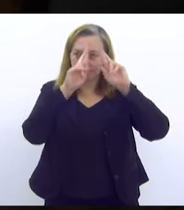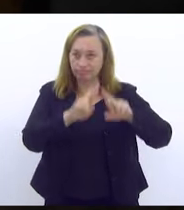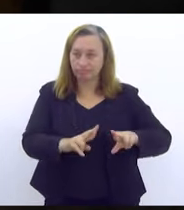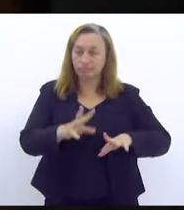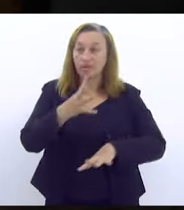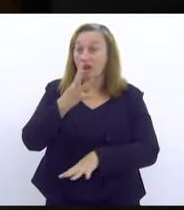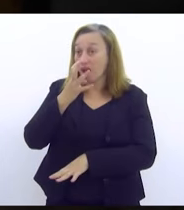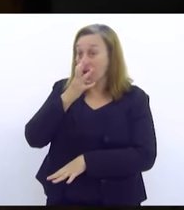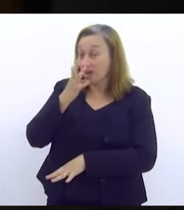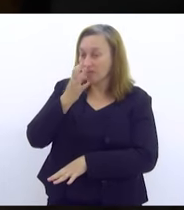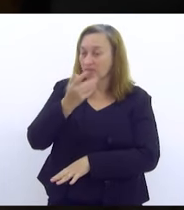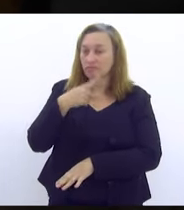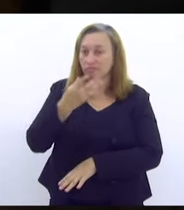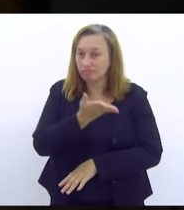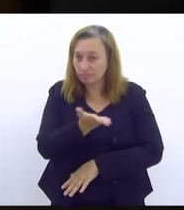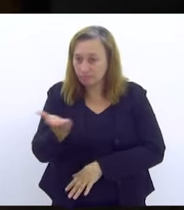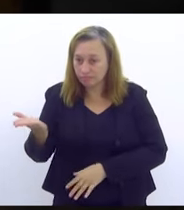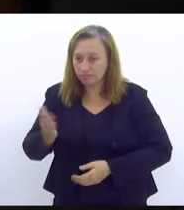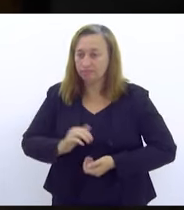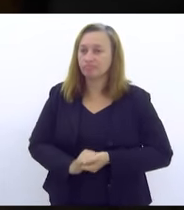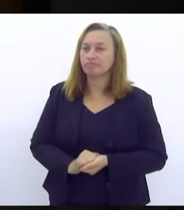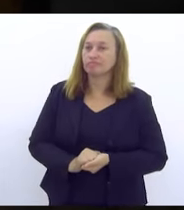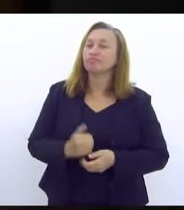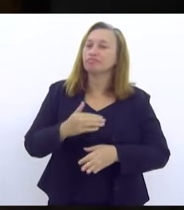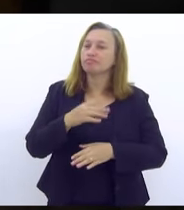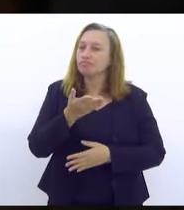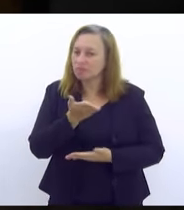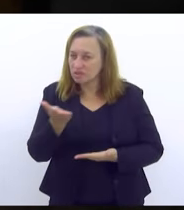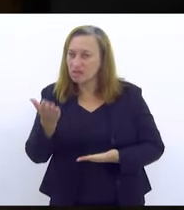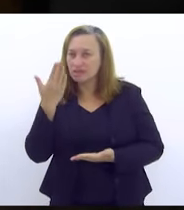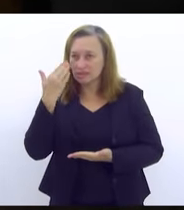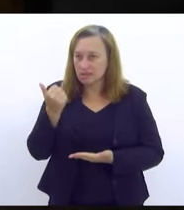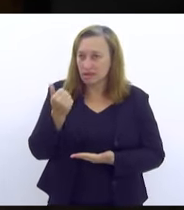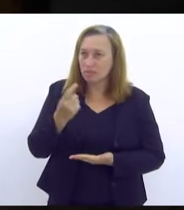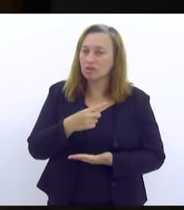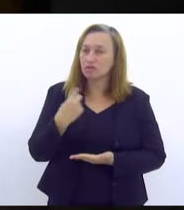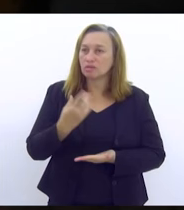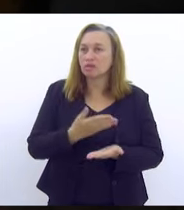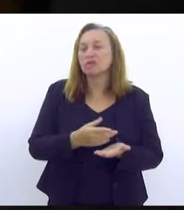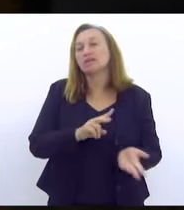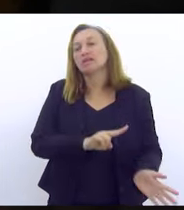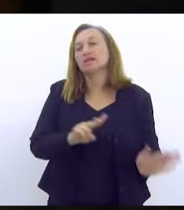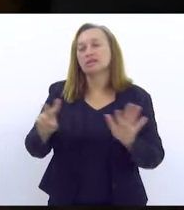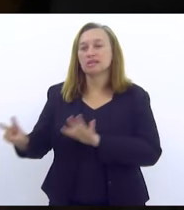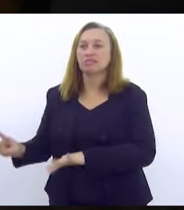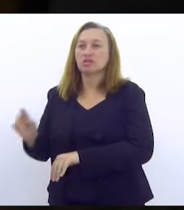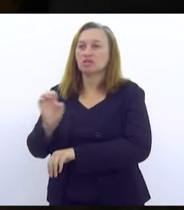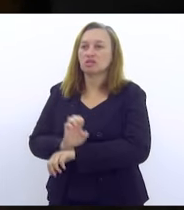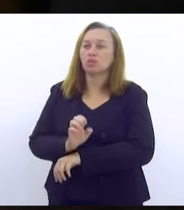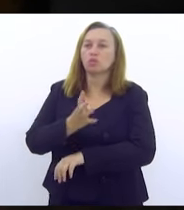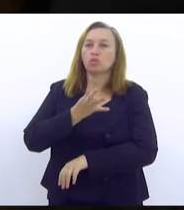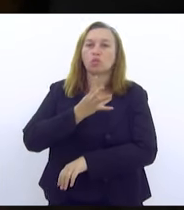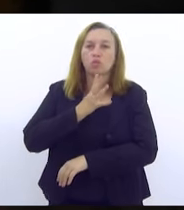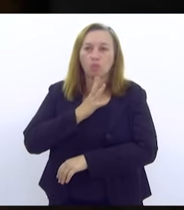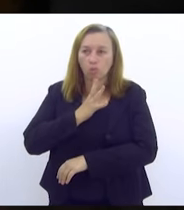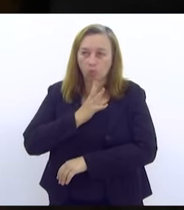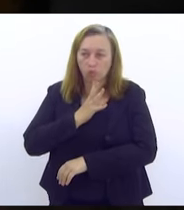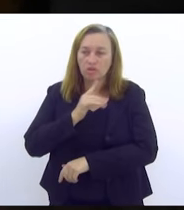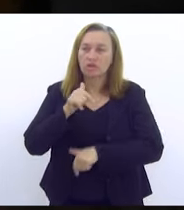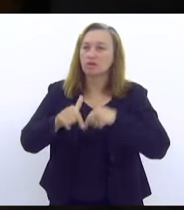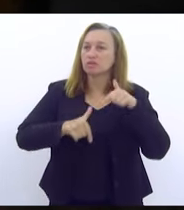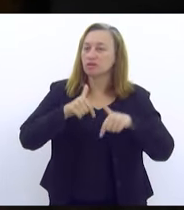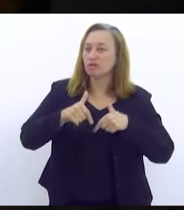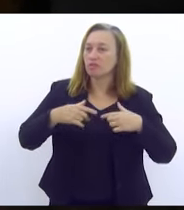admiração que me dirijo a vocês. Como todos sabem, estamos na Semana Estadual do Reconhecimento do